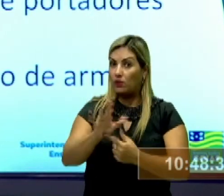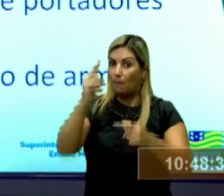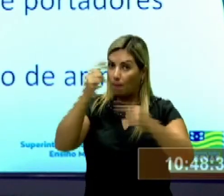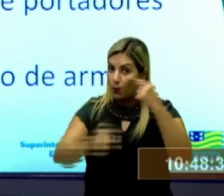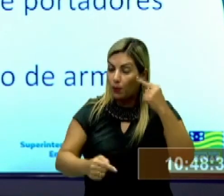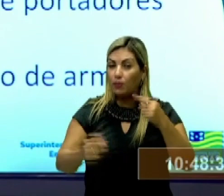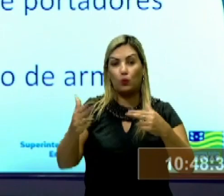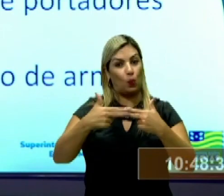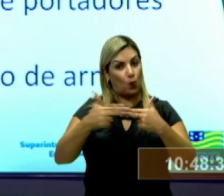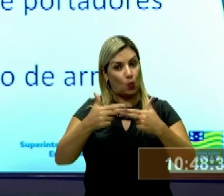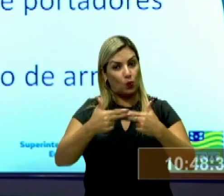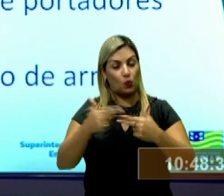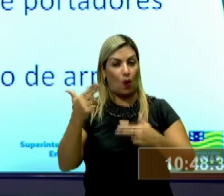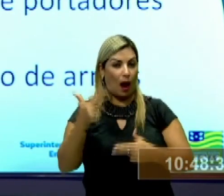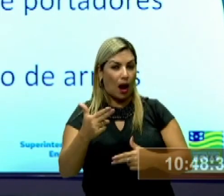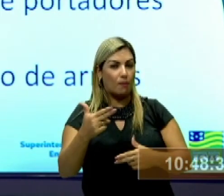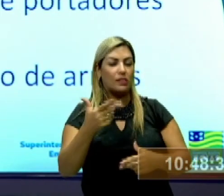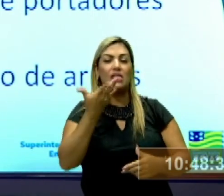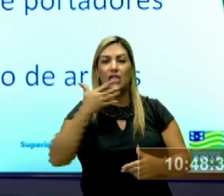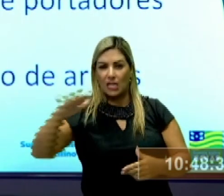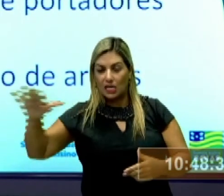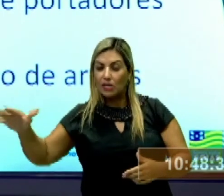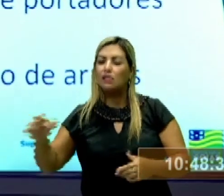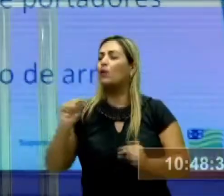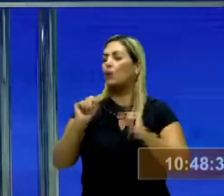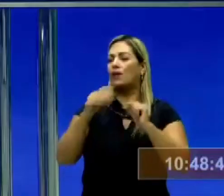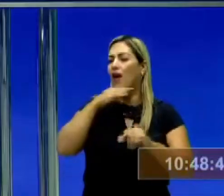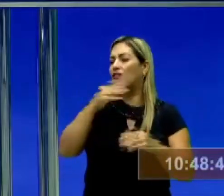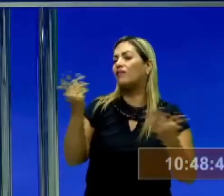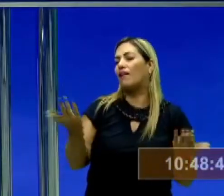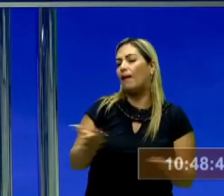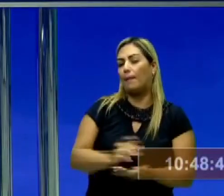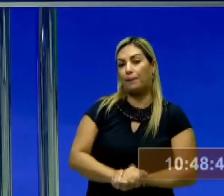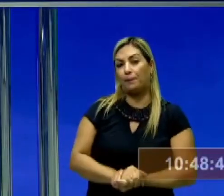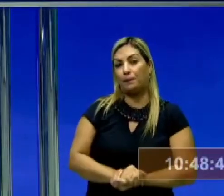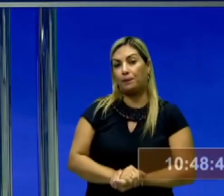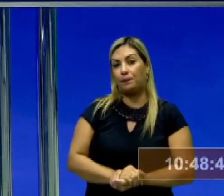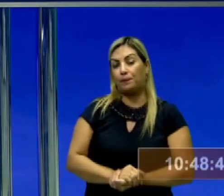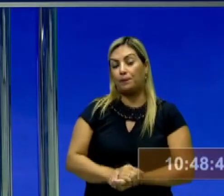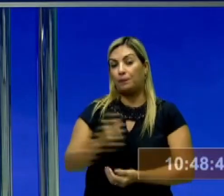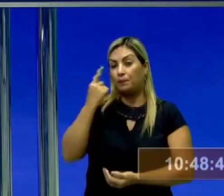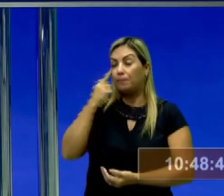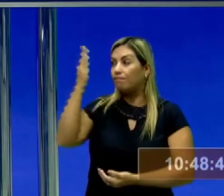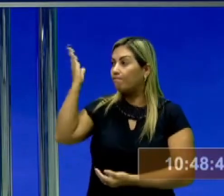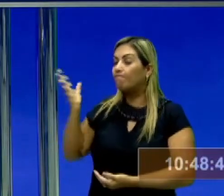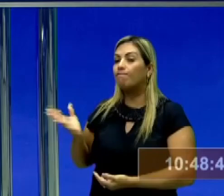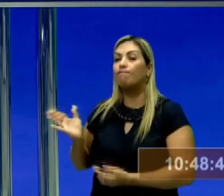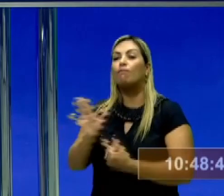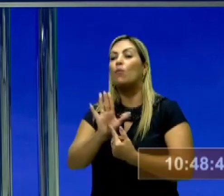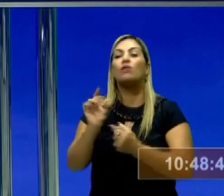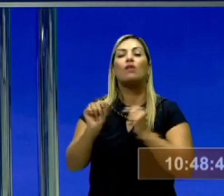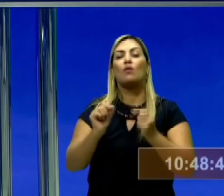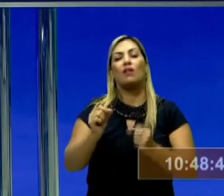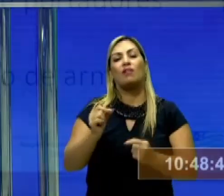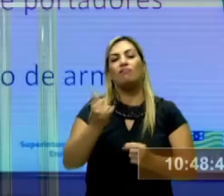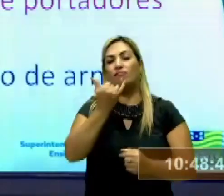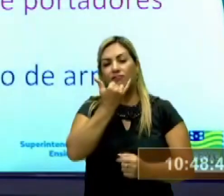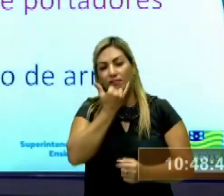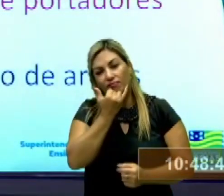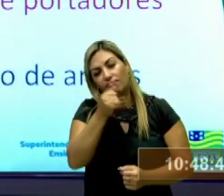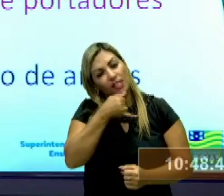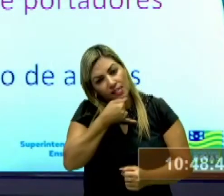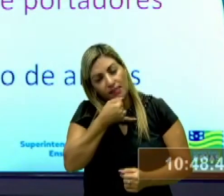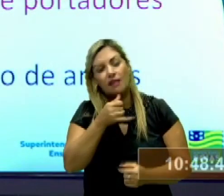do uso de armas por crianças. O que vocês acham que é? Vamos lá? Expor sua indignação com a